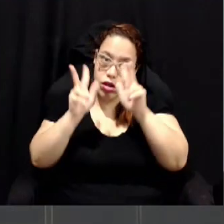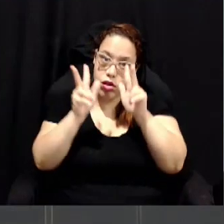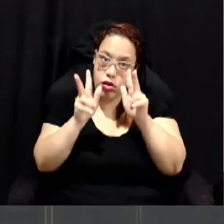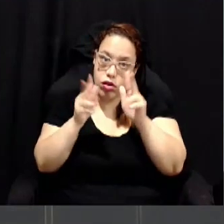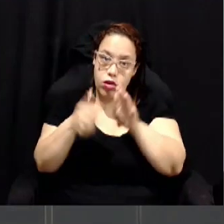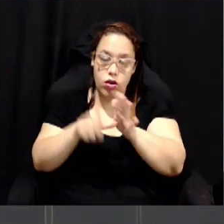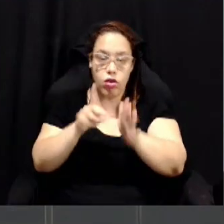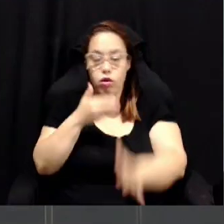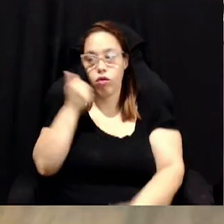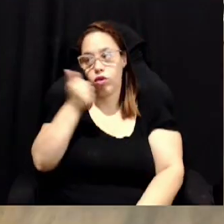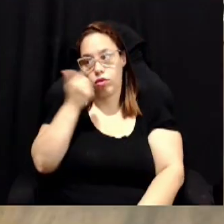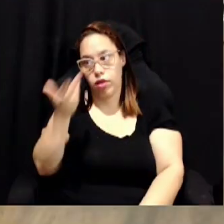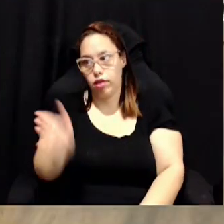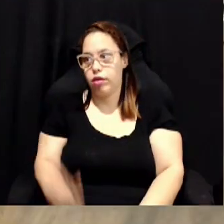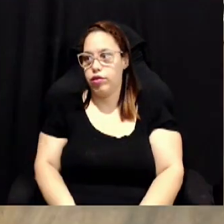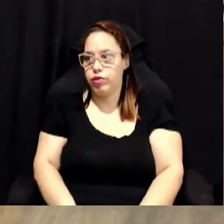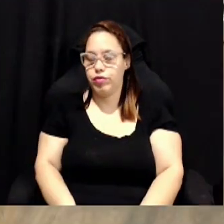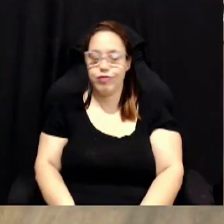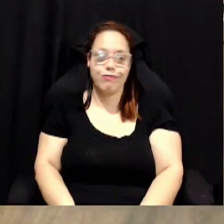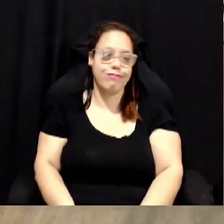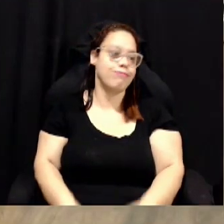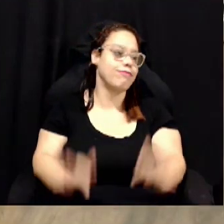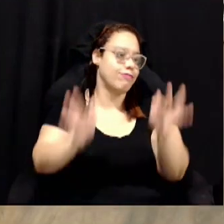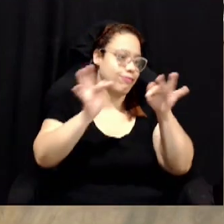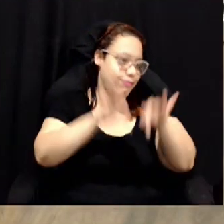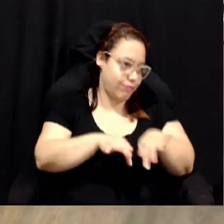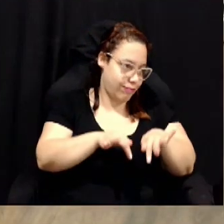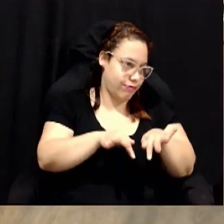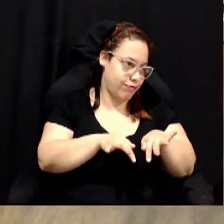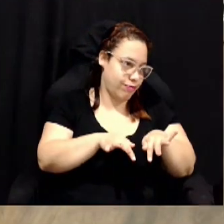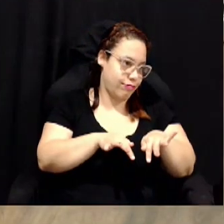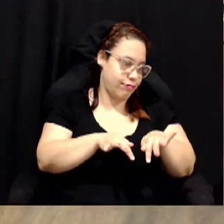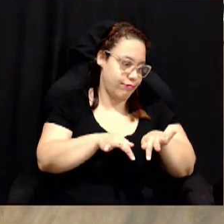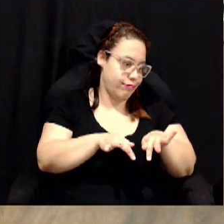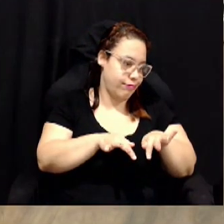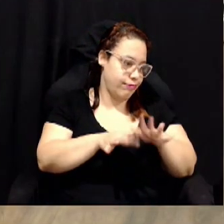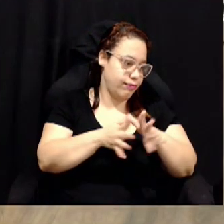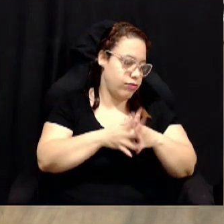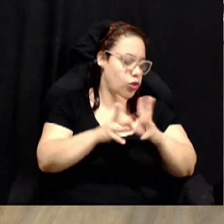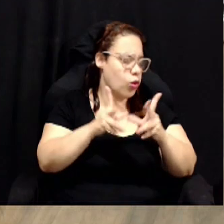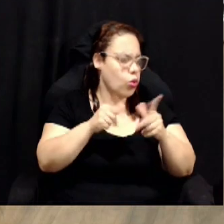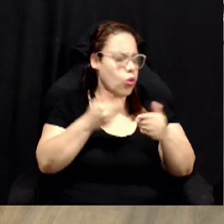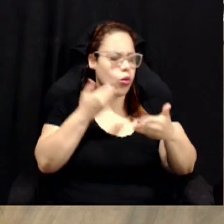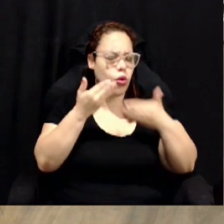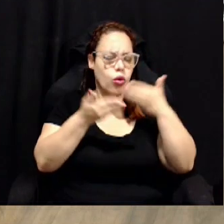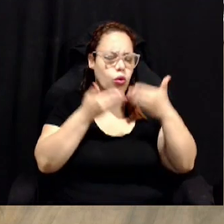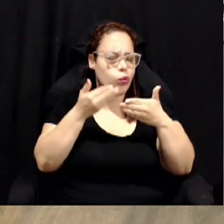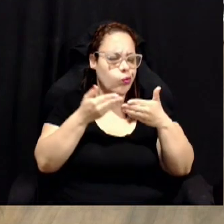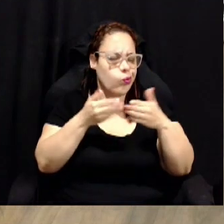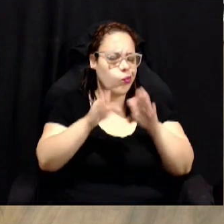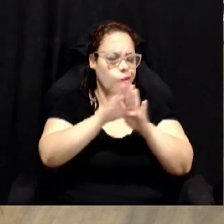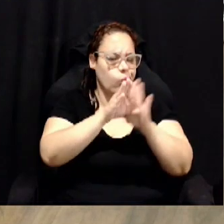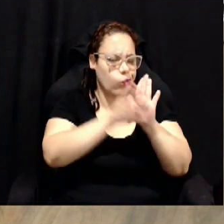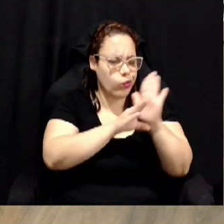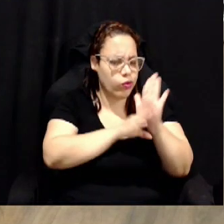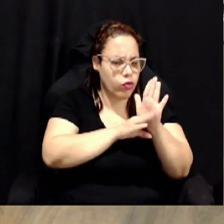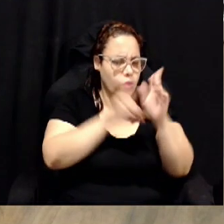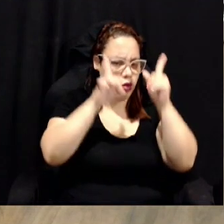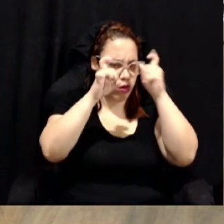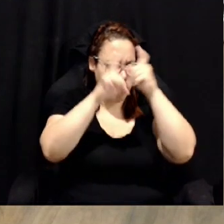melhor. Para a gente poder encerrar, né, diante de tudo que a gente citou aqui no programa, as dificuldades